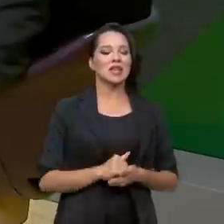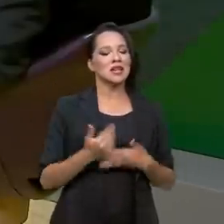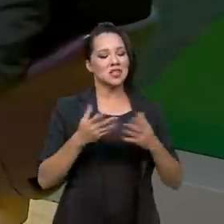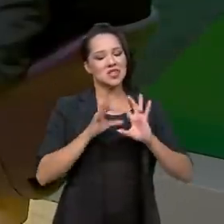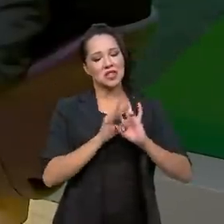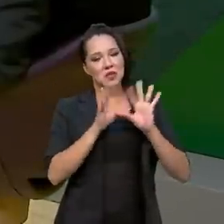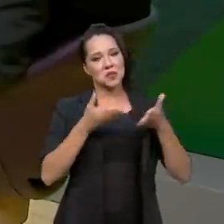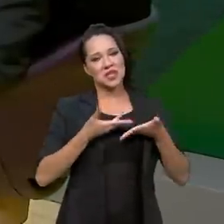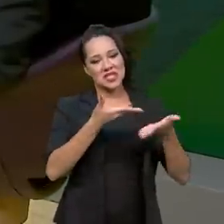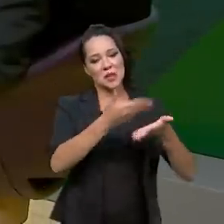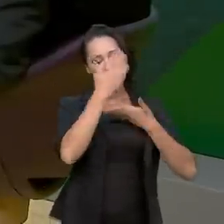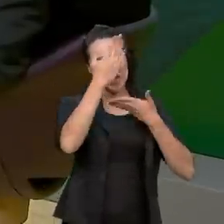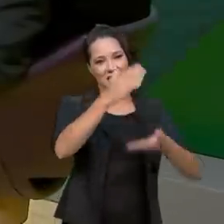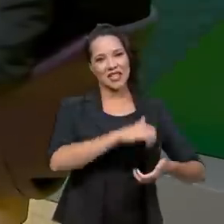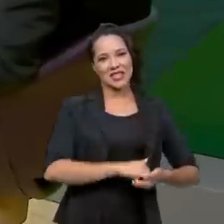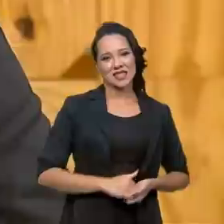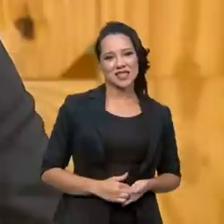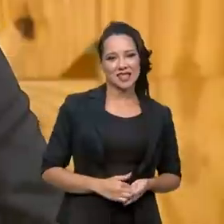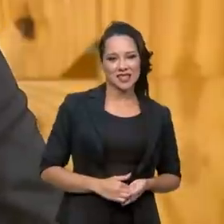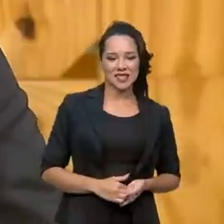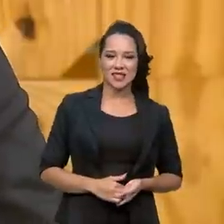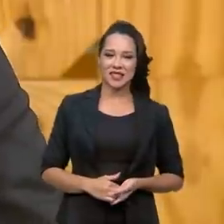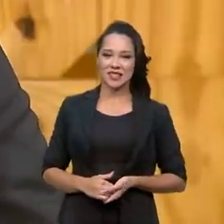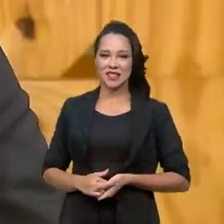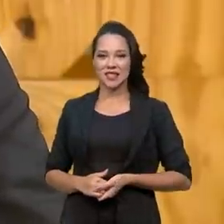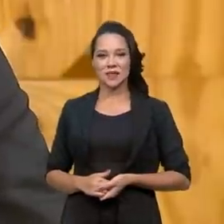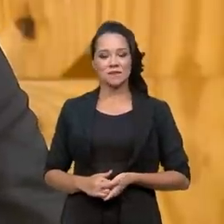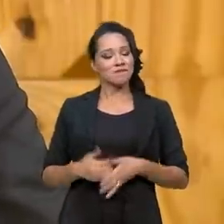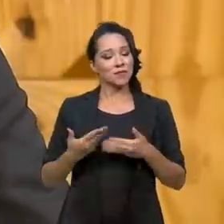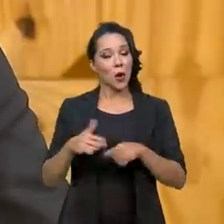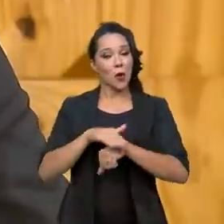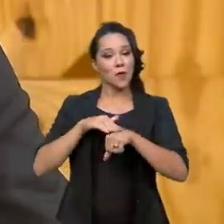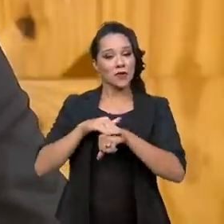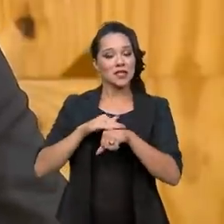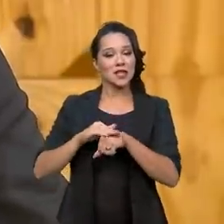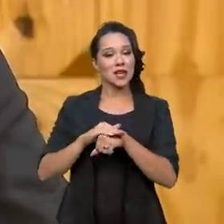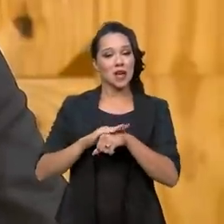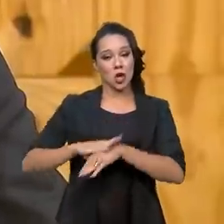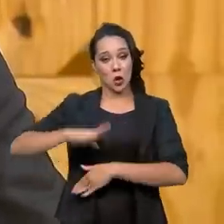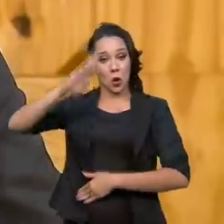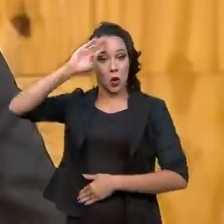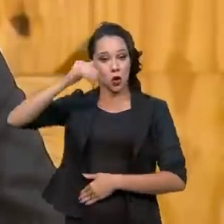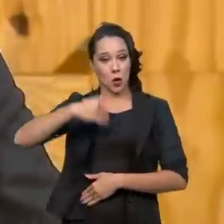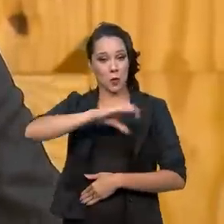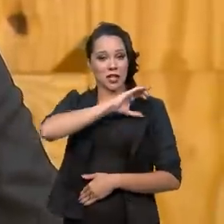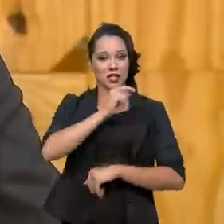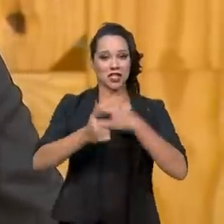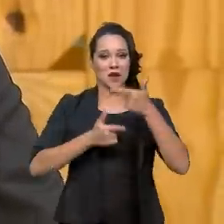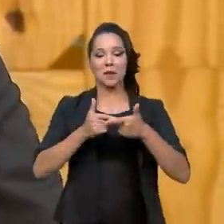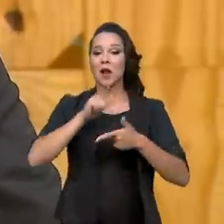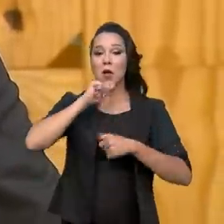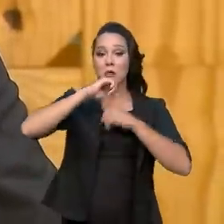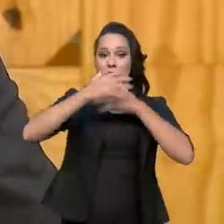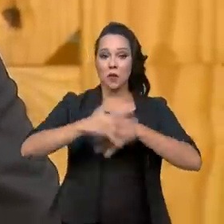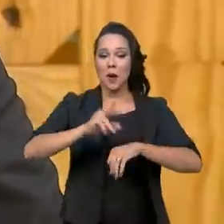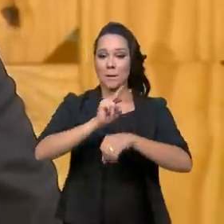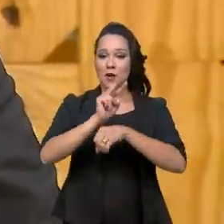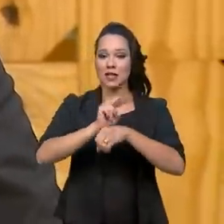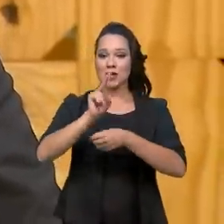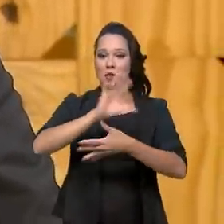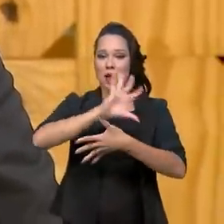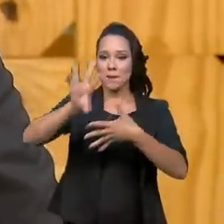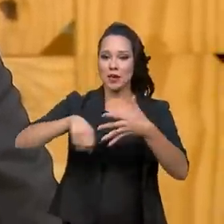à disposição. Muito obrigado. Muito obrigado. Eu conversei com o comandante de Operações Marítimas e Proteção da Amazônia